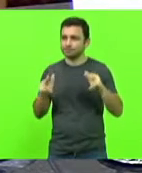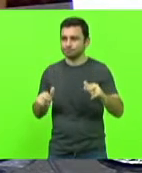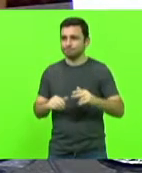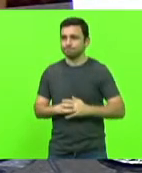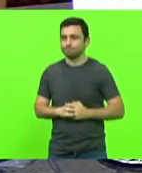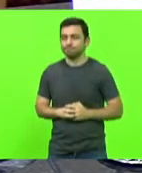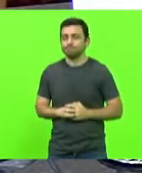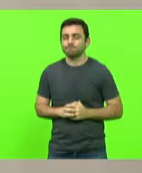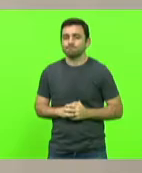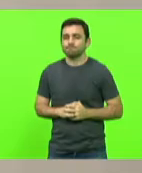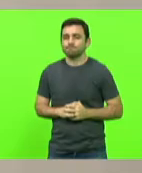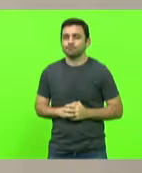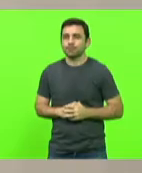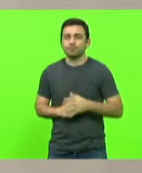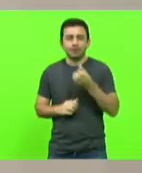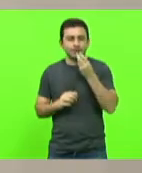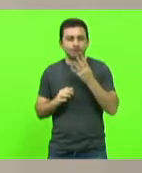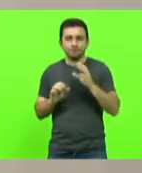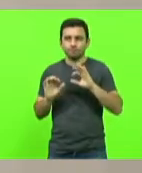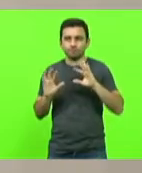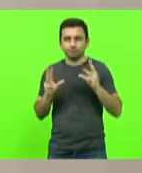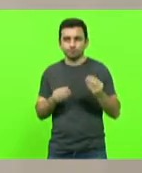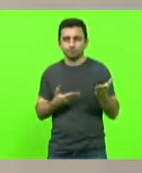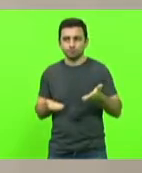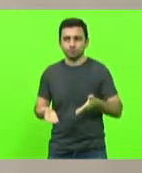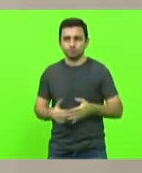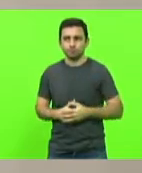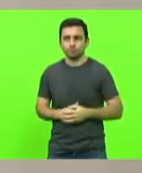Obrigado, presidente. Sejam todos bem-vindos.